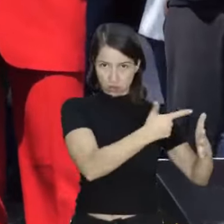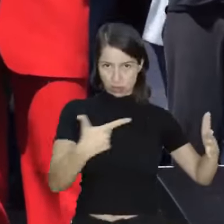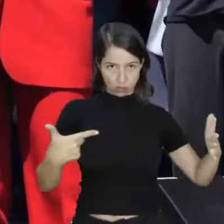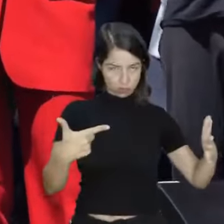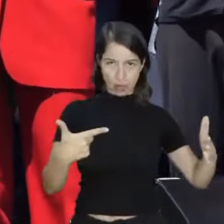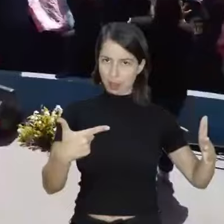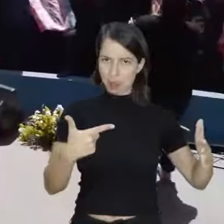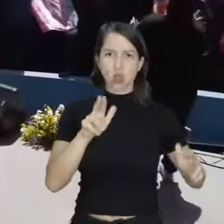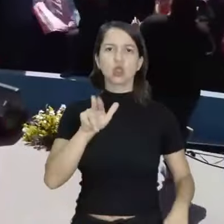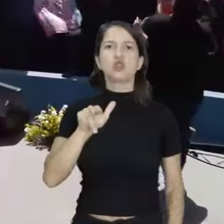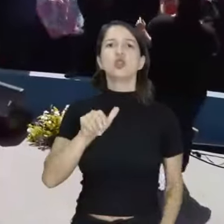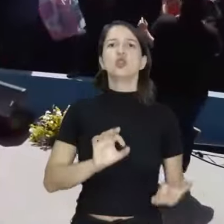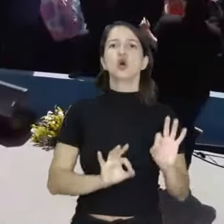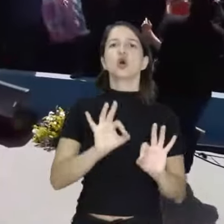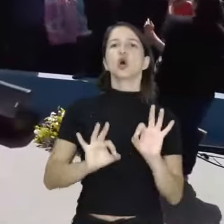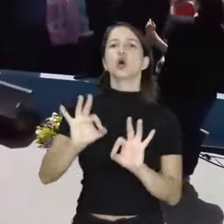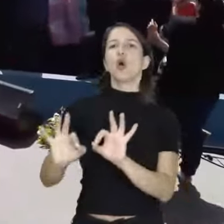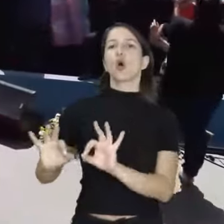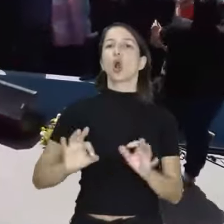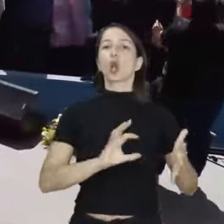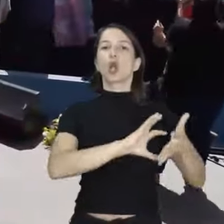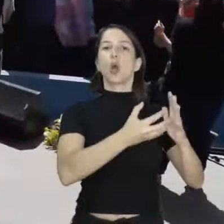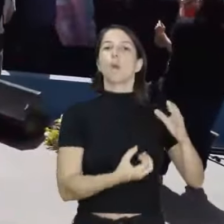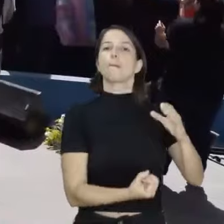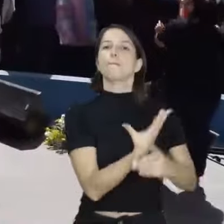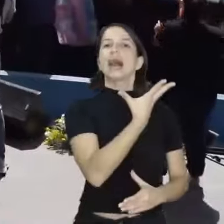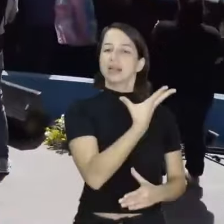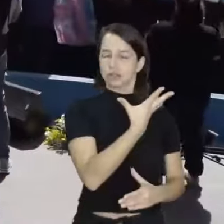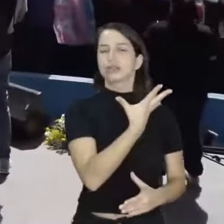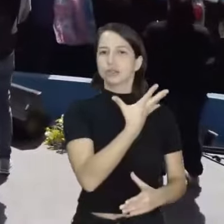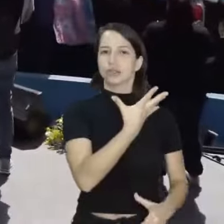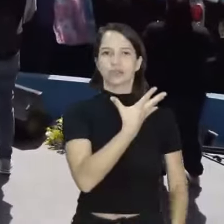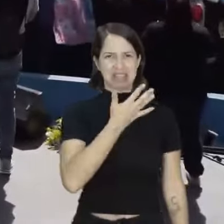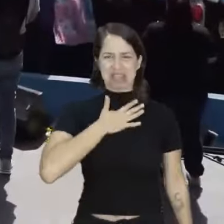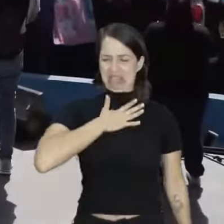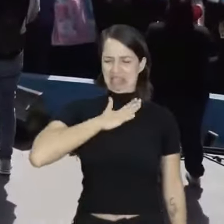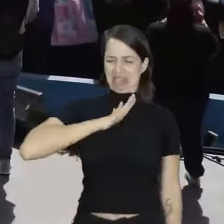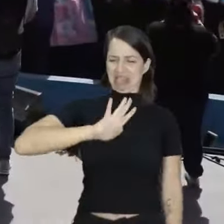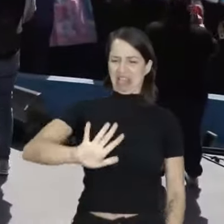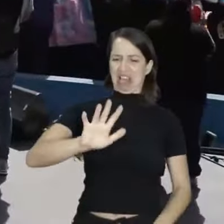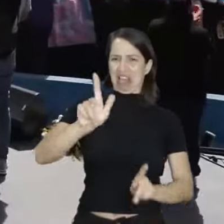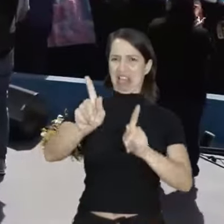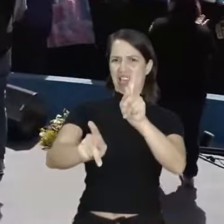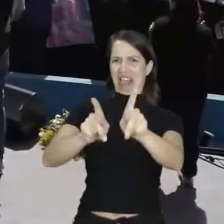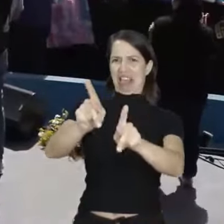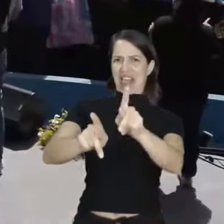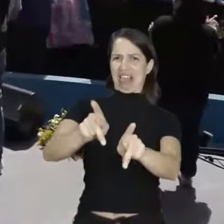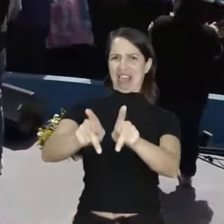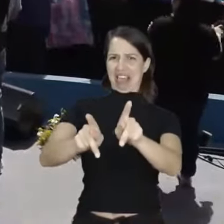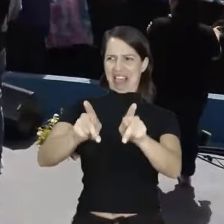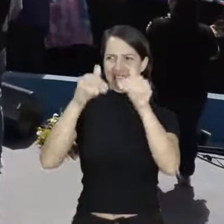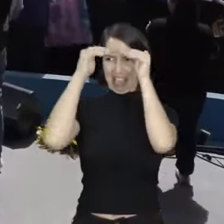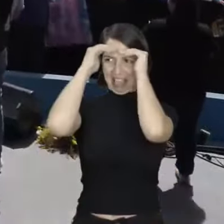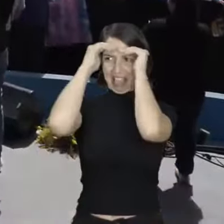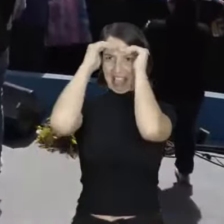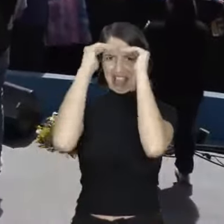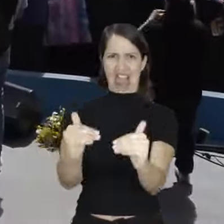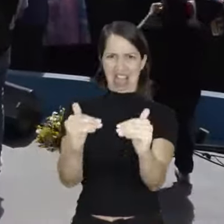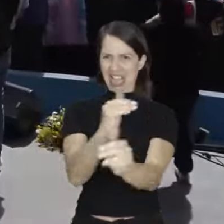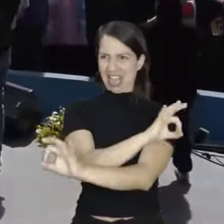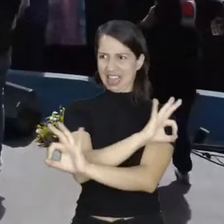político, que não gosta do povo, que não respeita ninguém, ele diz o seguinte: